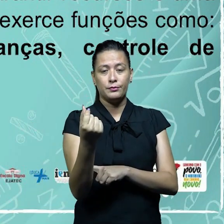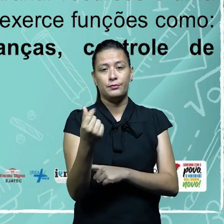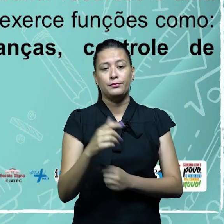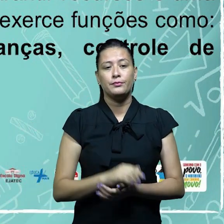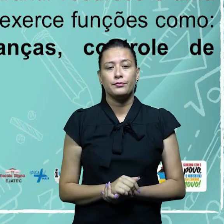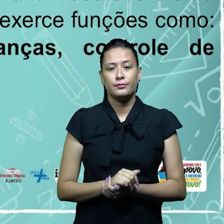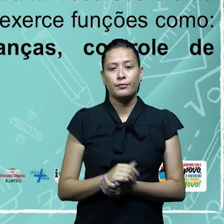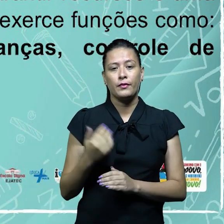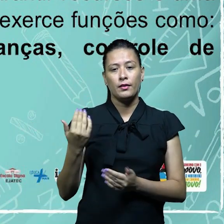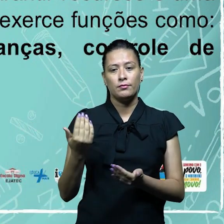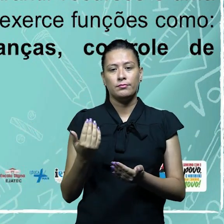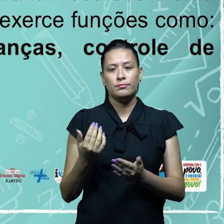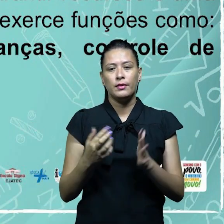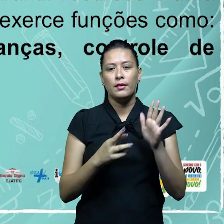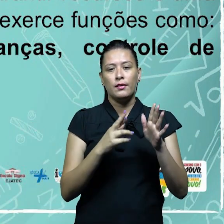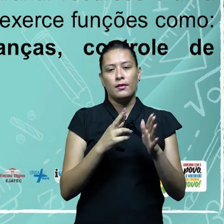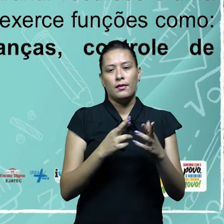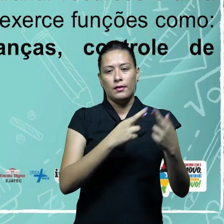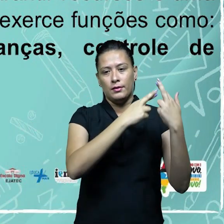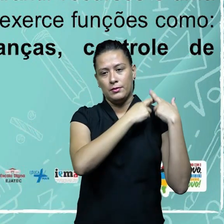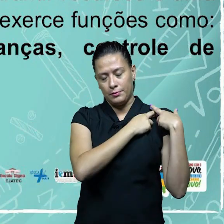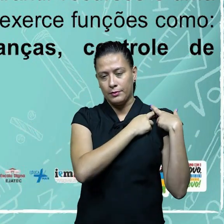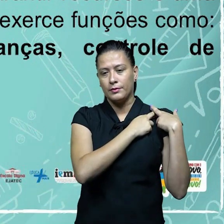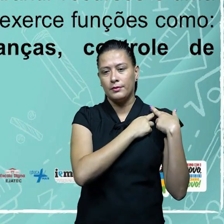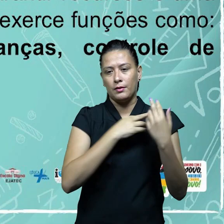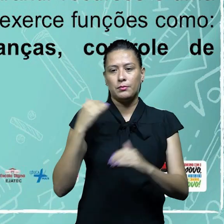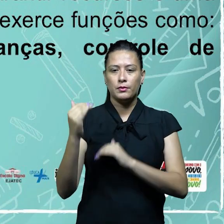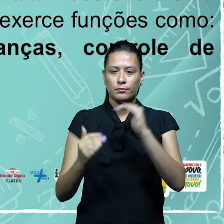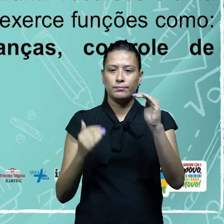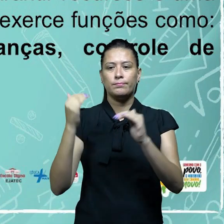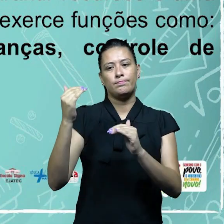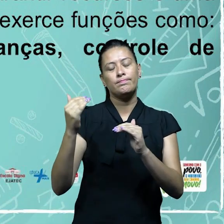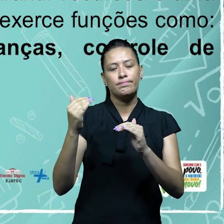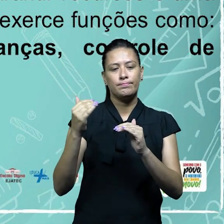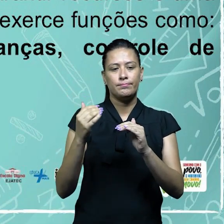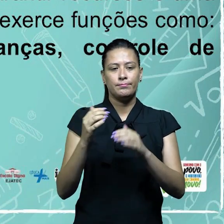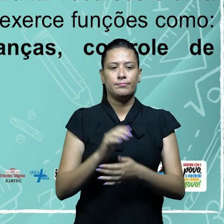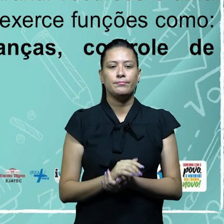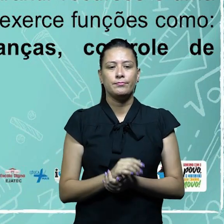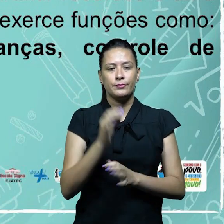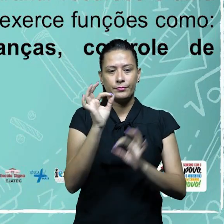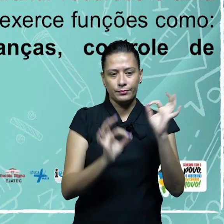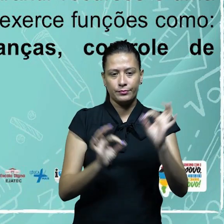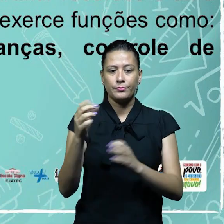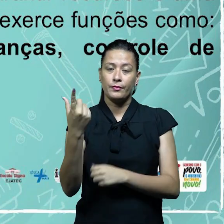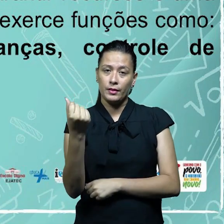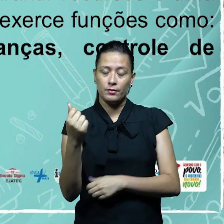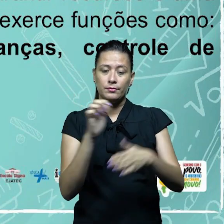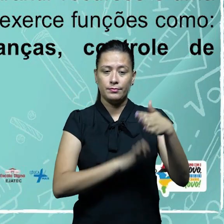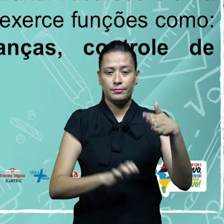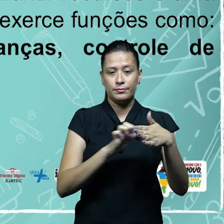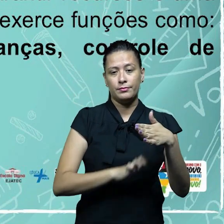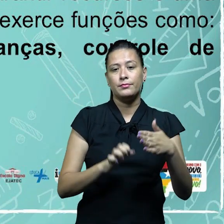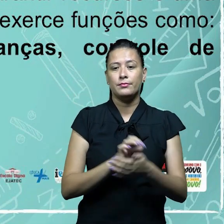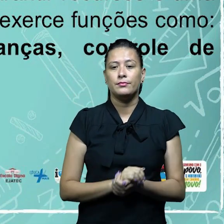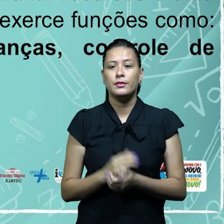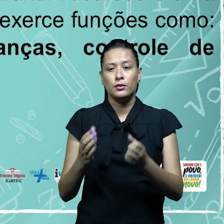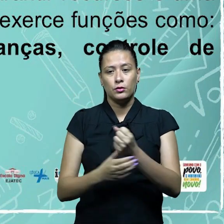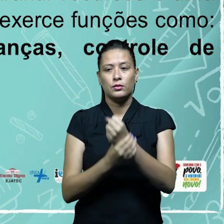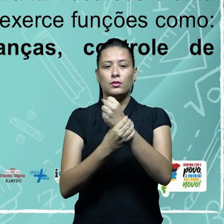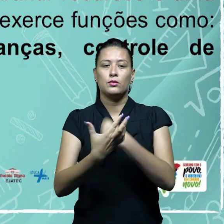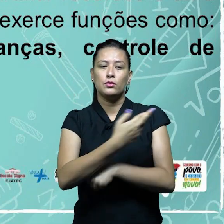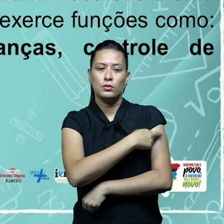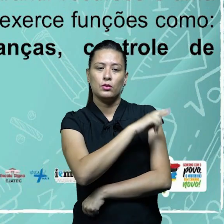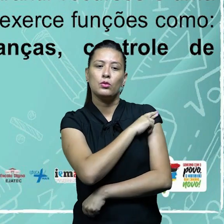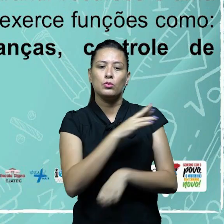gestão das finanças de uma empresa, tá? Então, é esse o dever de garantir os recursos e uma boa gestão do patrimônio do